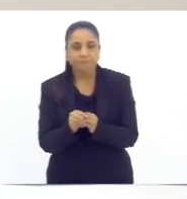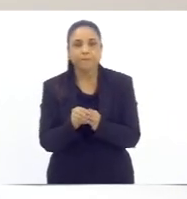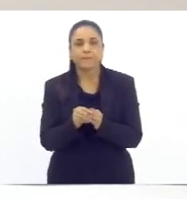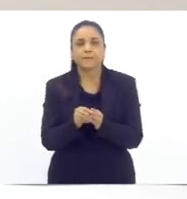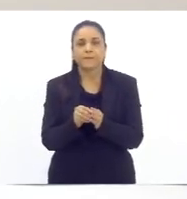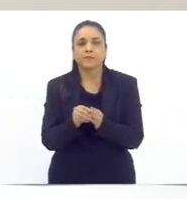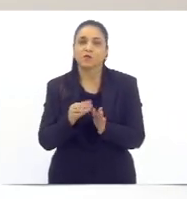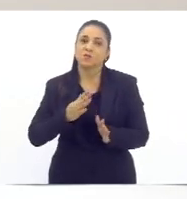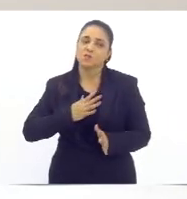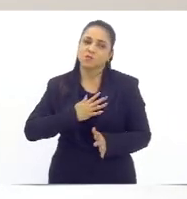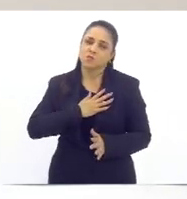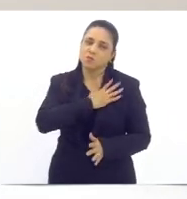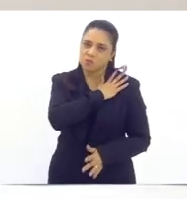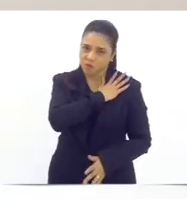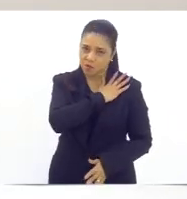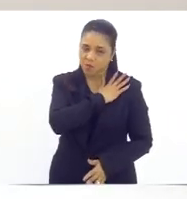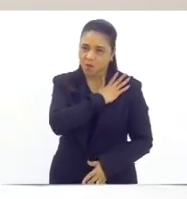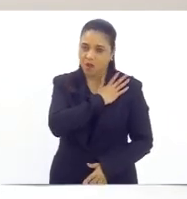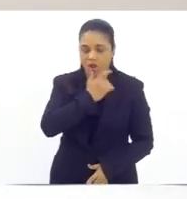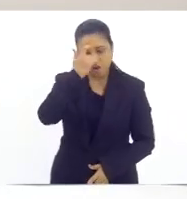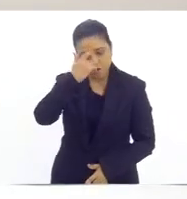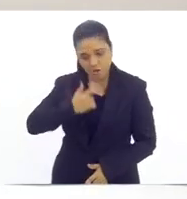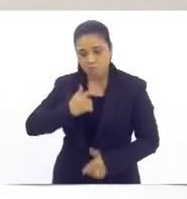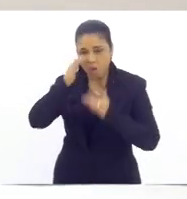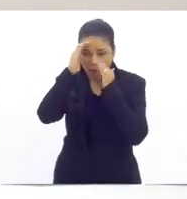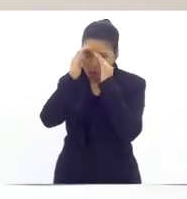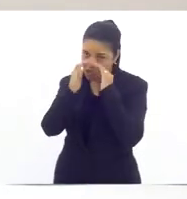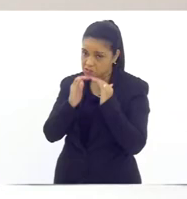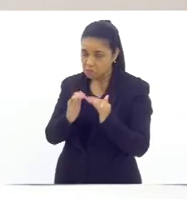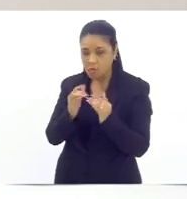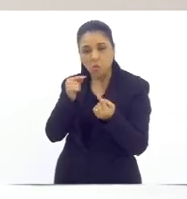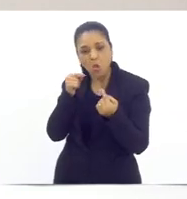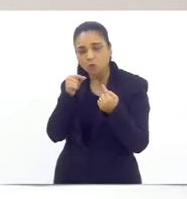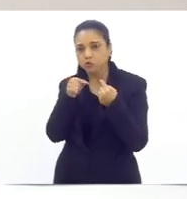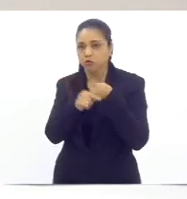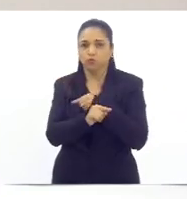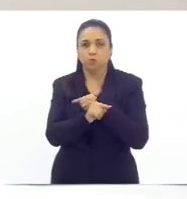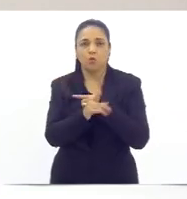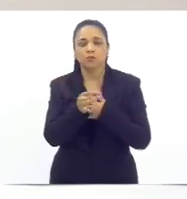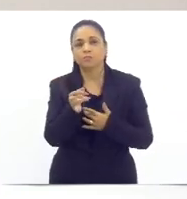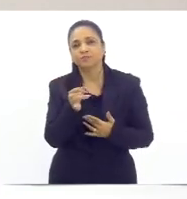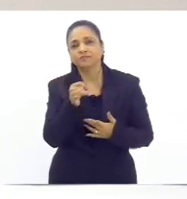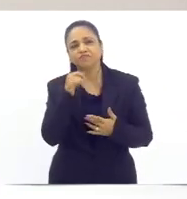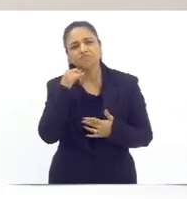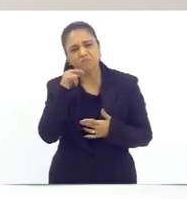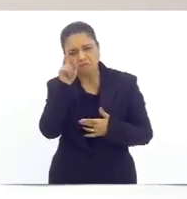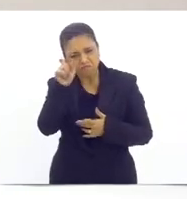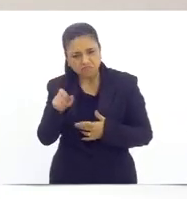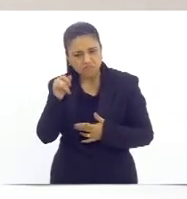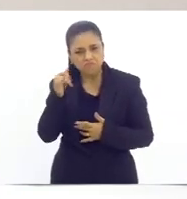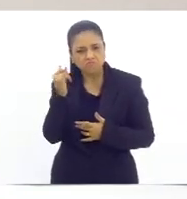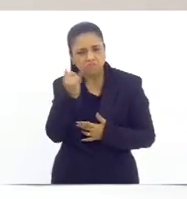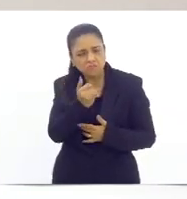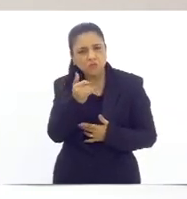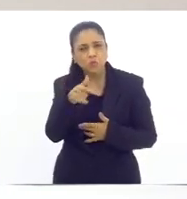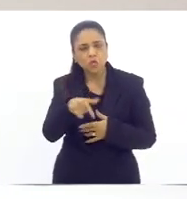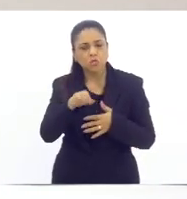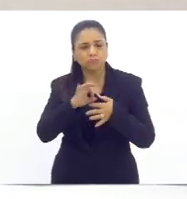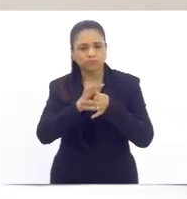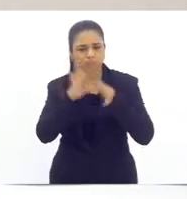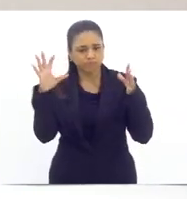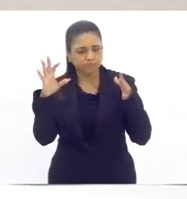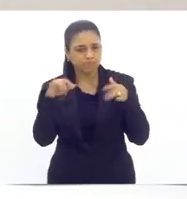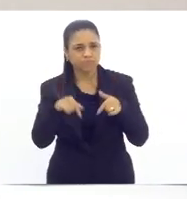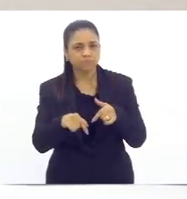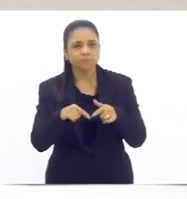Coronel eu né Com todo respeito Eu discordo porque se você falou né que a gente tá aqui no estado democrático de